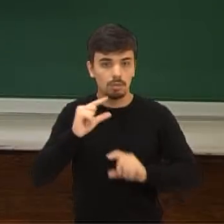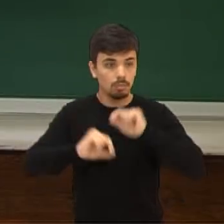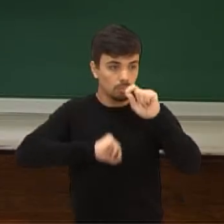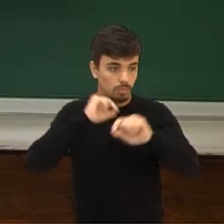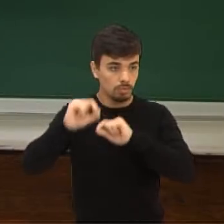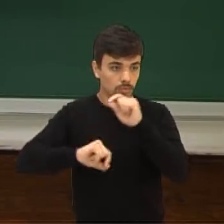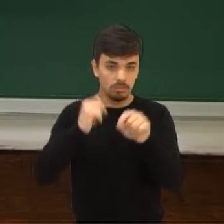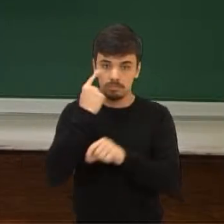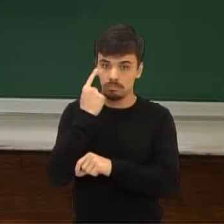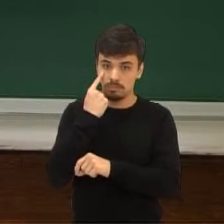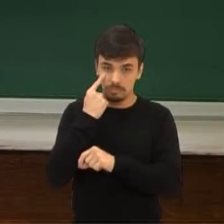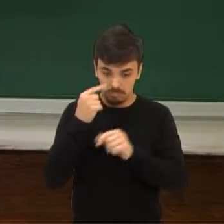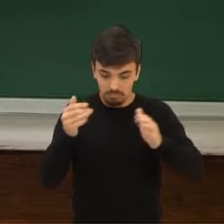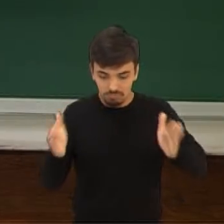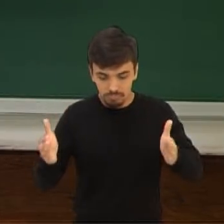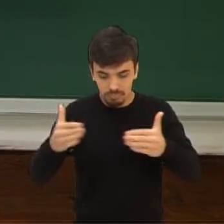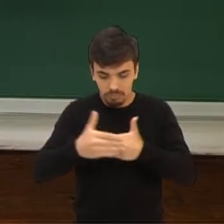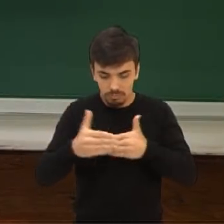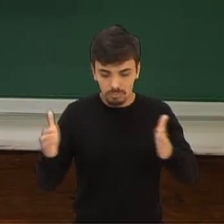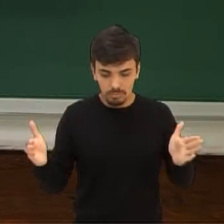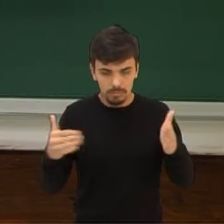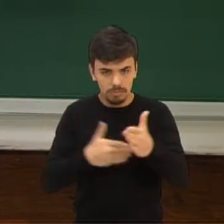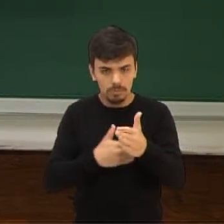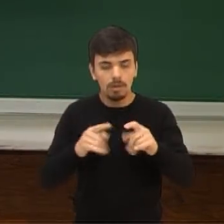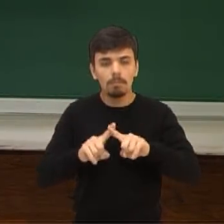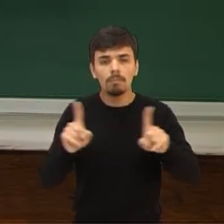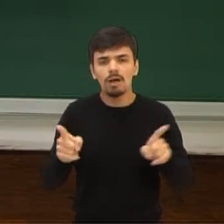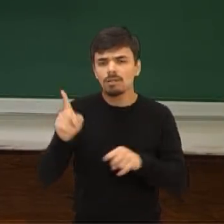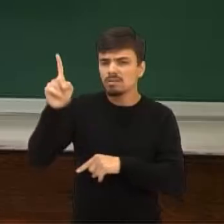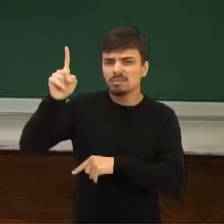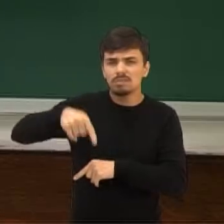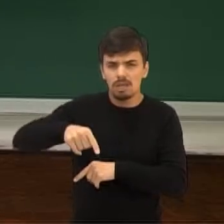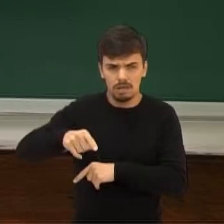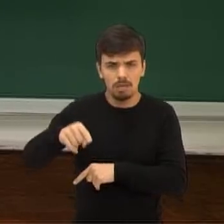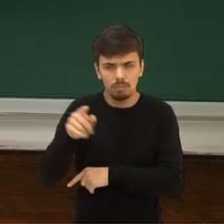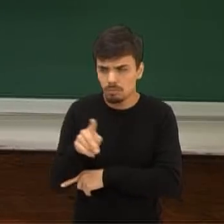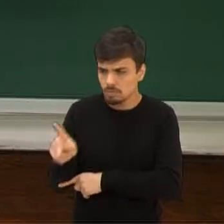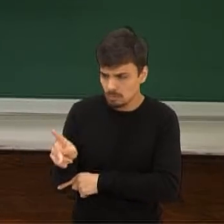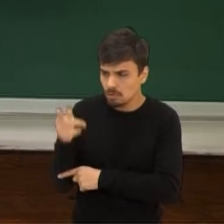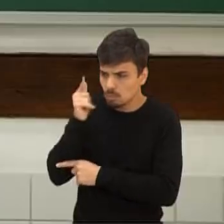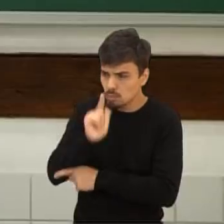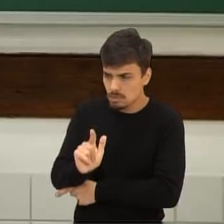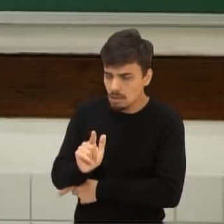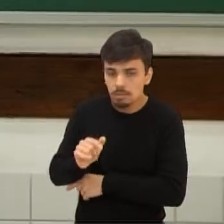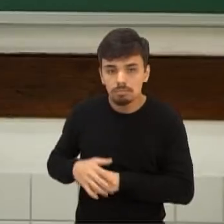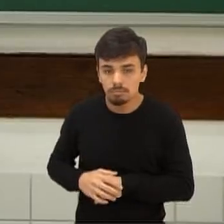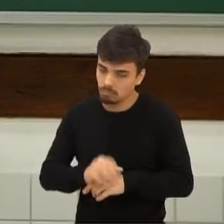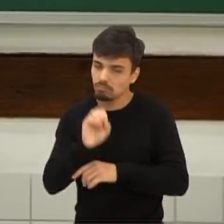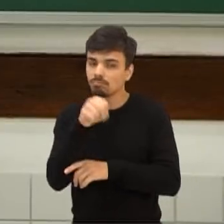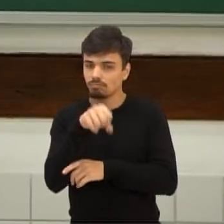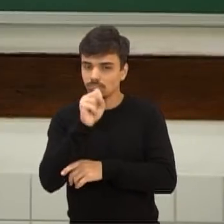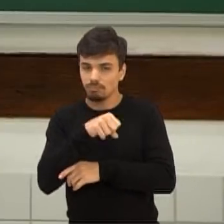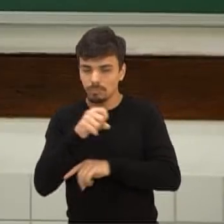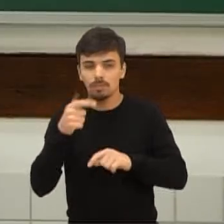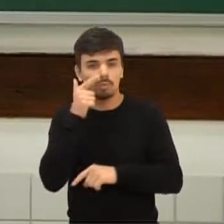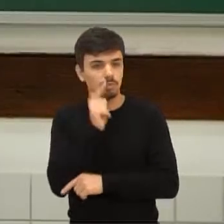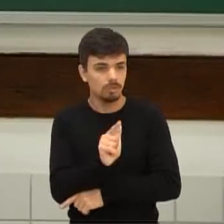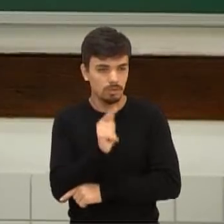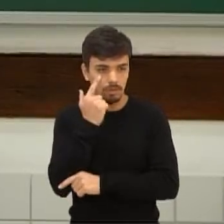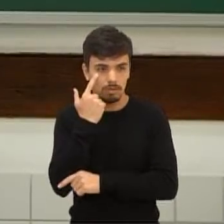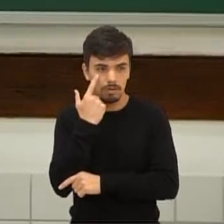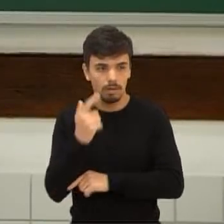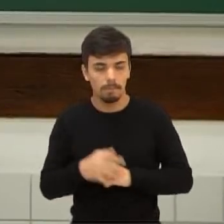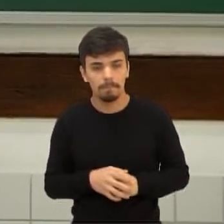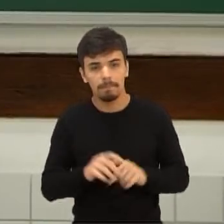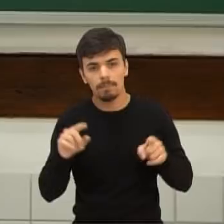então, a nossa caixinha. Será, prof, que a gente consegue isso? Sim, a gente vai conseguir.